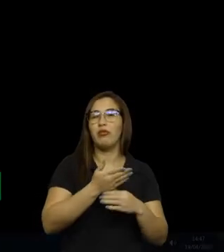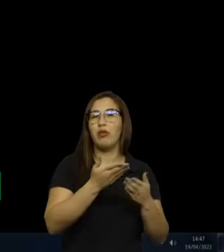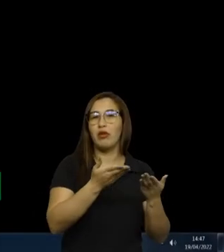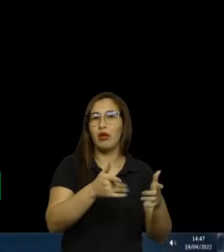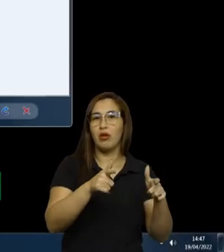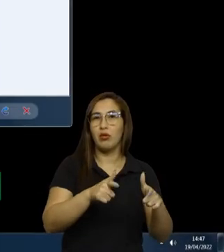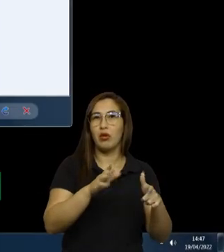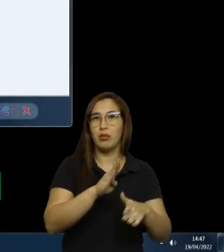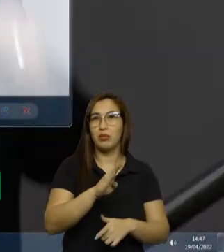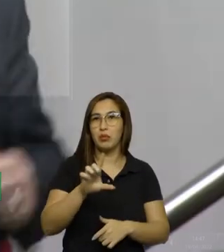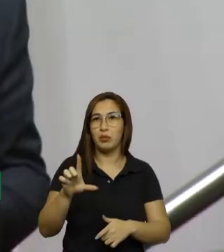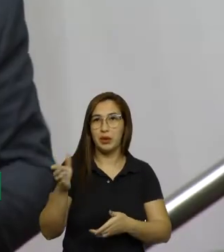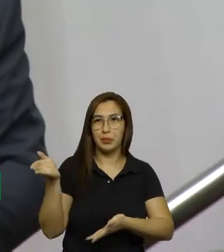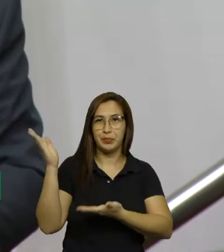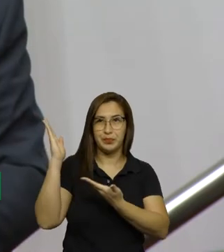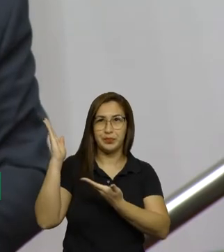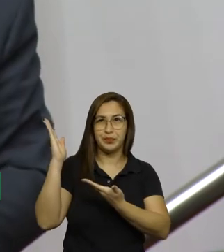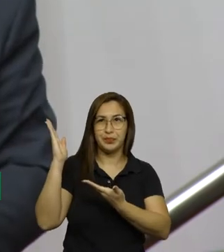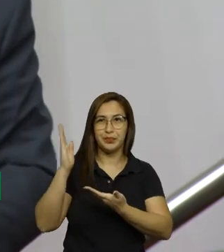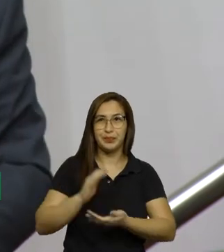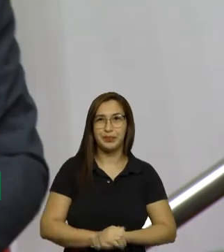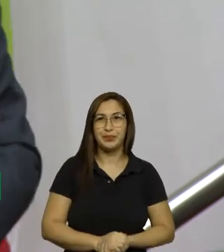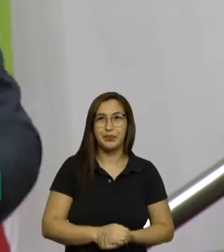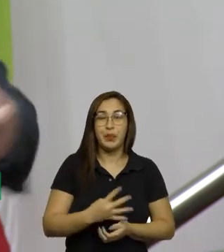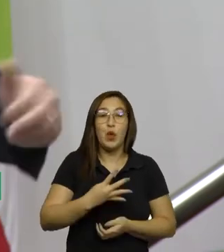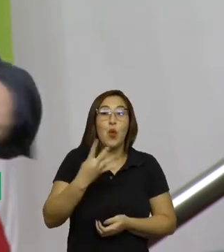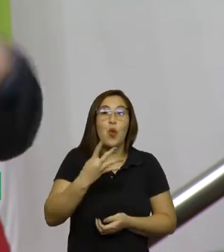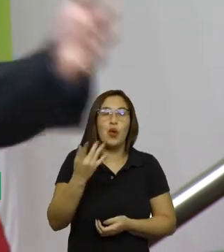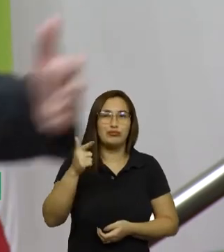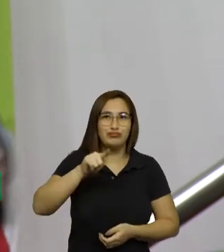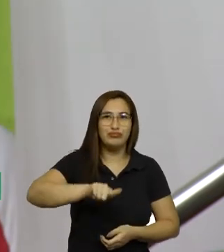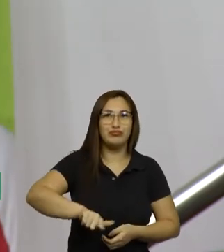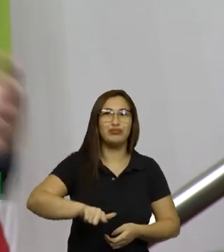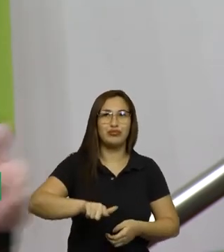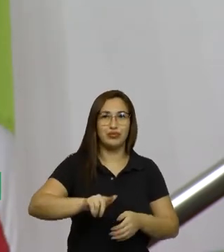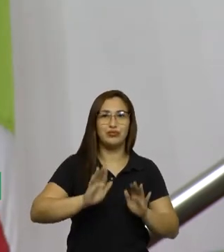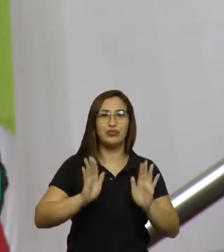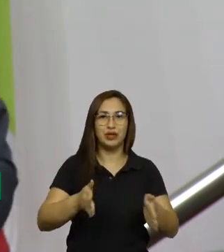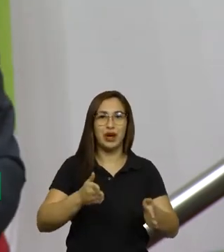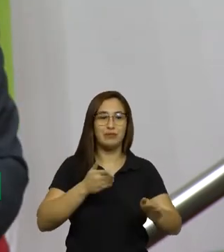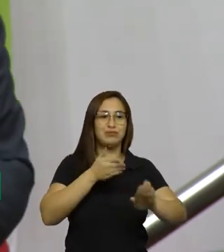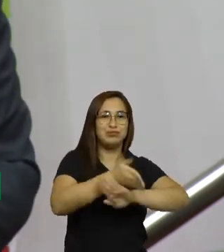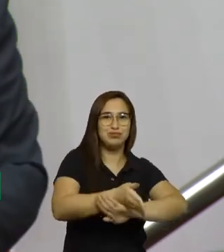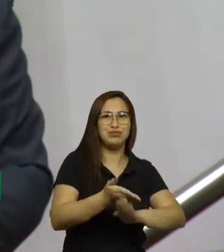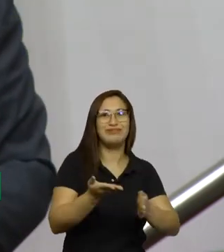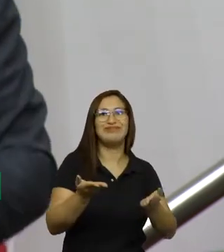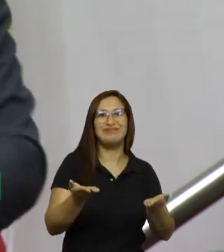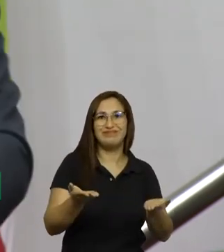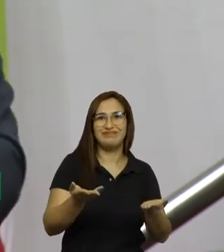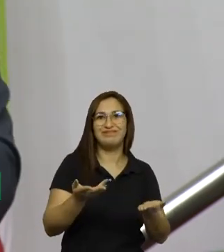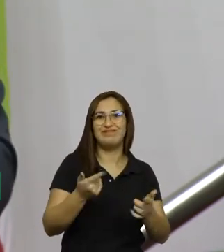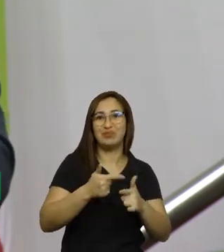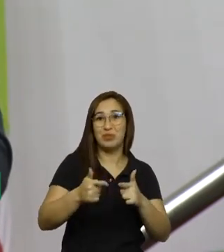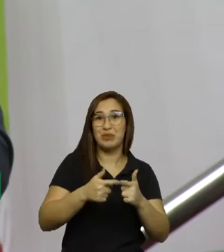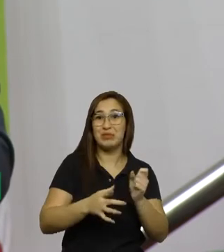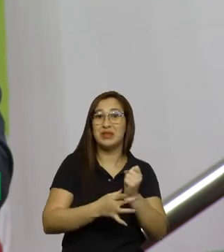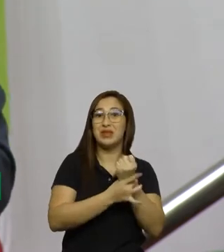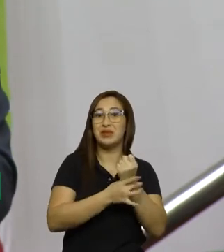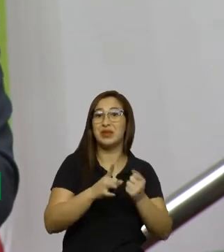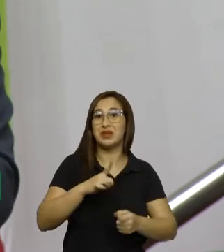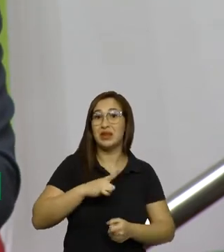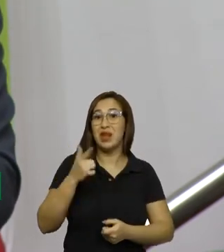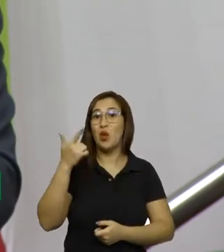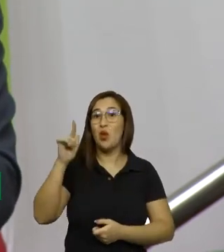Blumenau. Pela quarta vez tinha sido, foi arrombada, enfim, problemas de segurança, e que tinha outras demandas